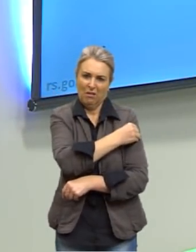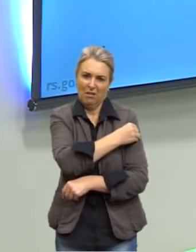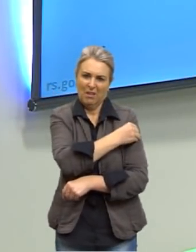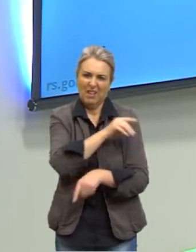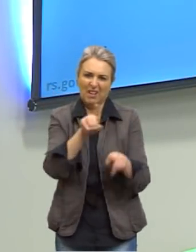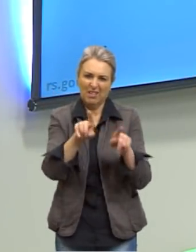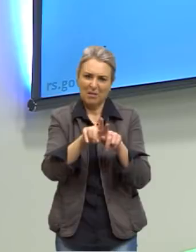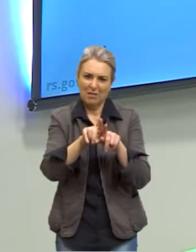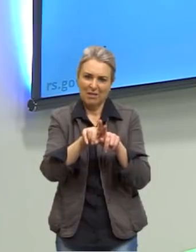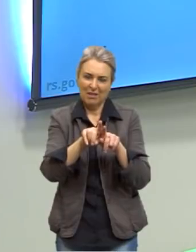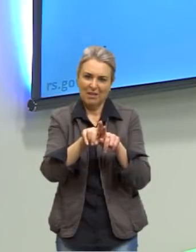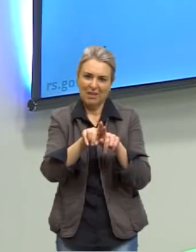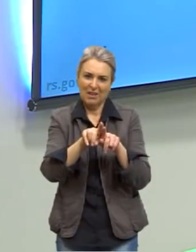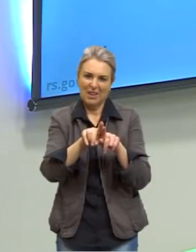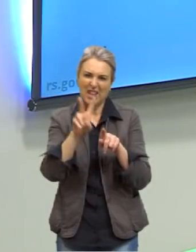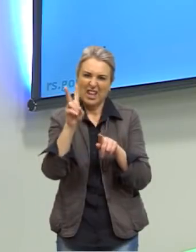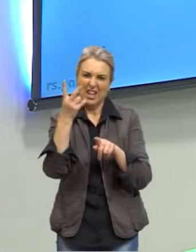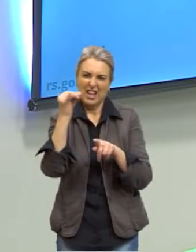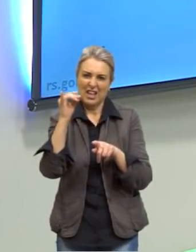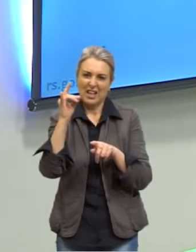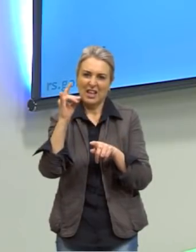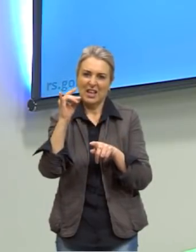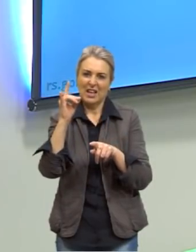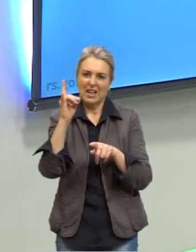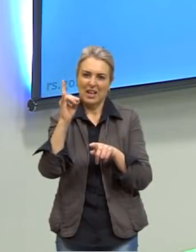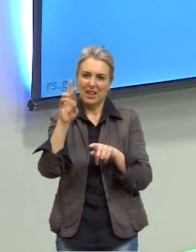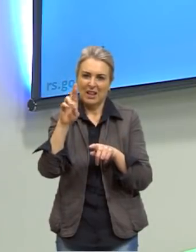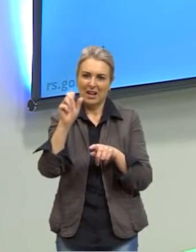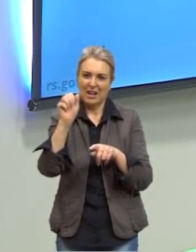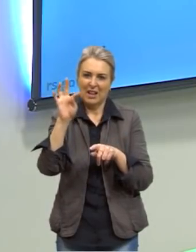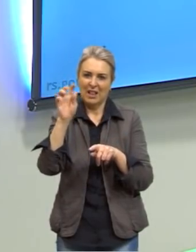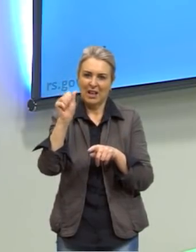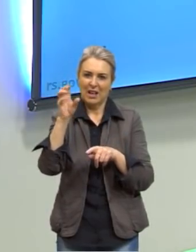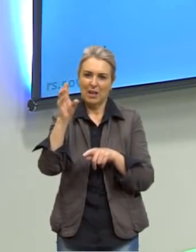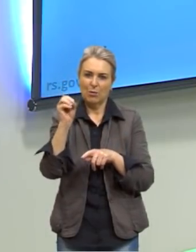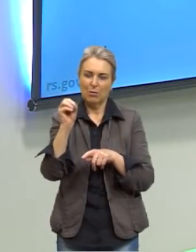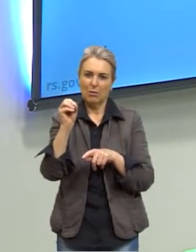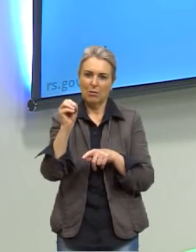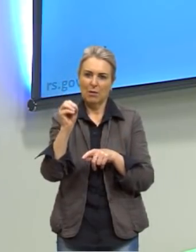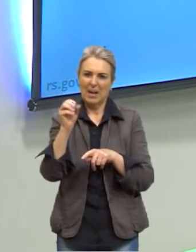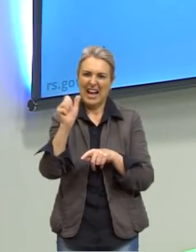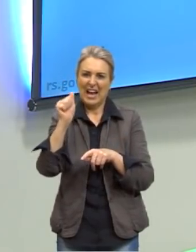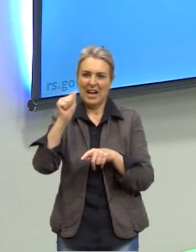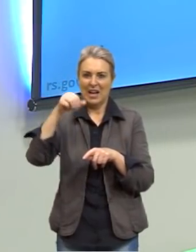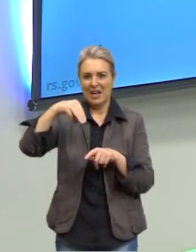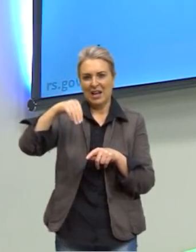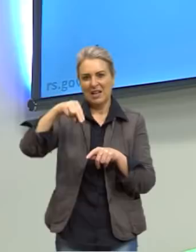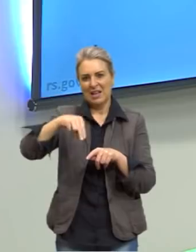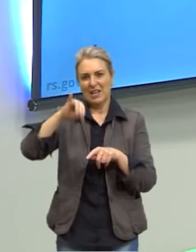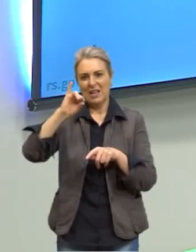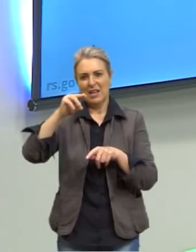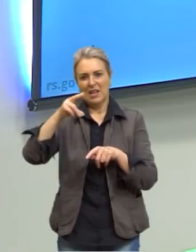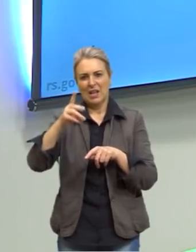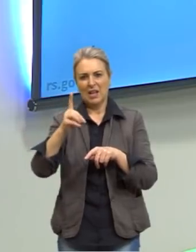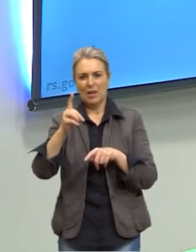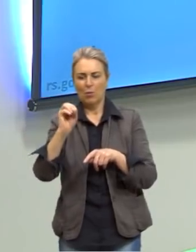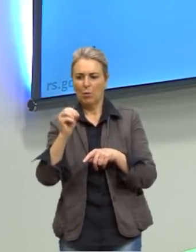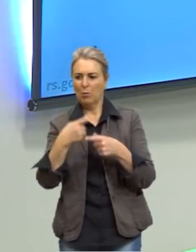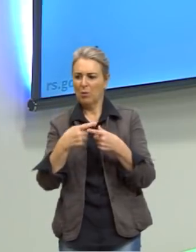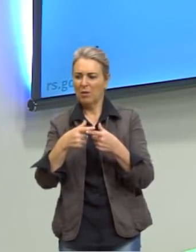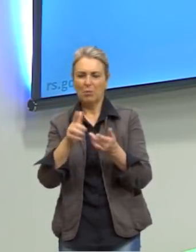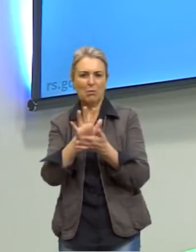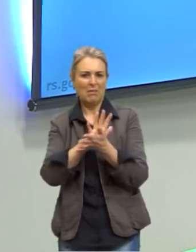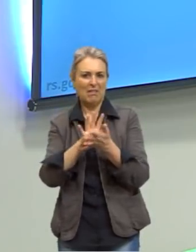chamado álcool hidratado ele não é anidro o que que é unido é quando eu não tenho nada de água se o etanol é solúvel em